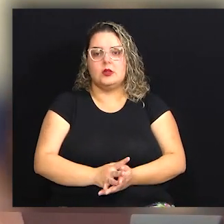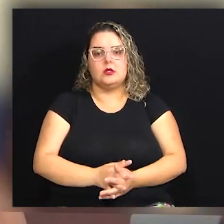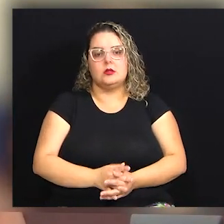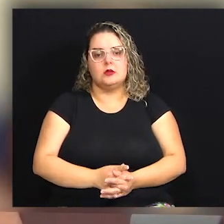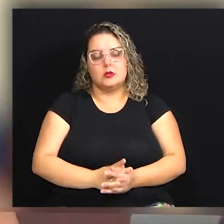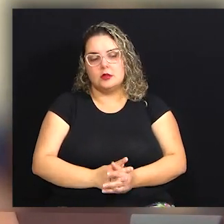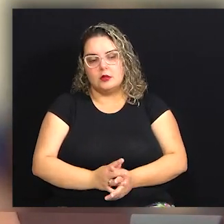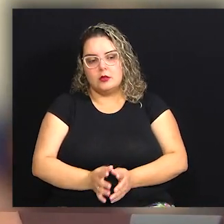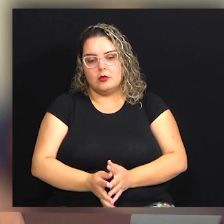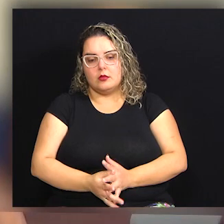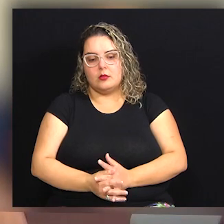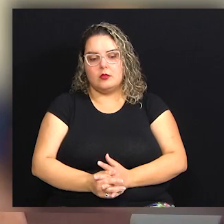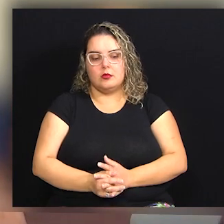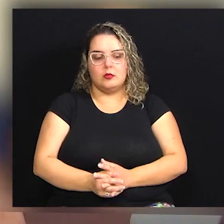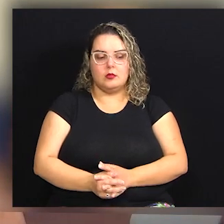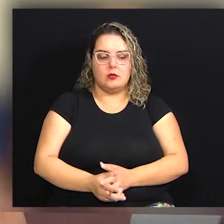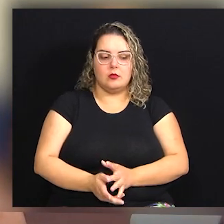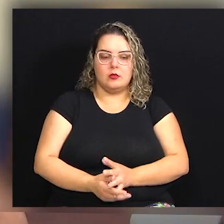universidade.